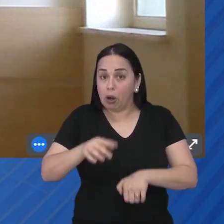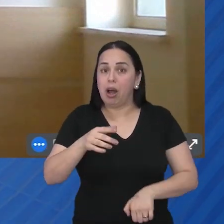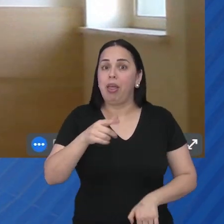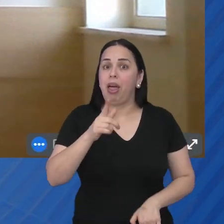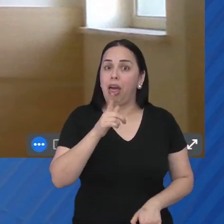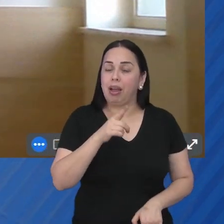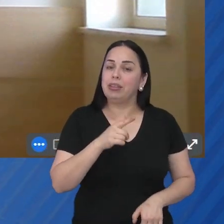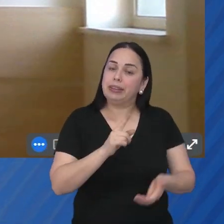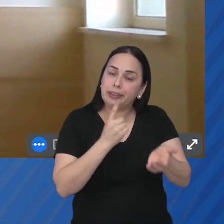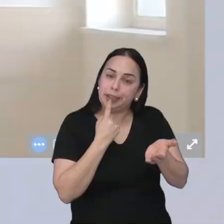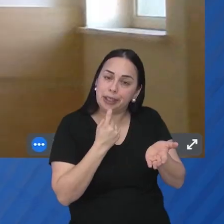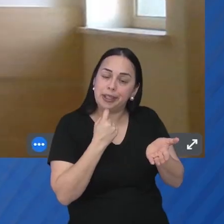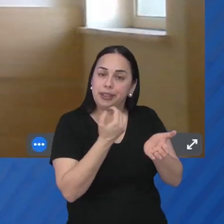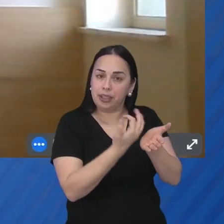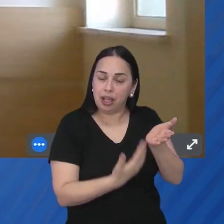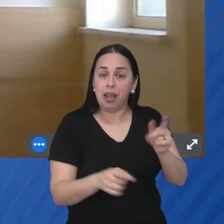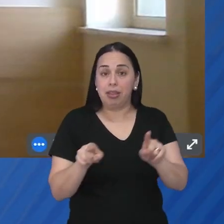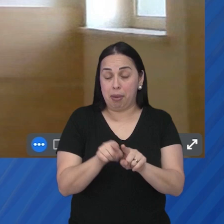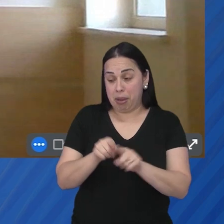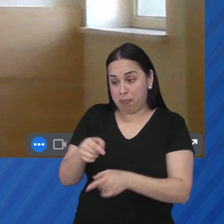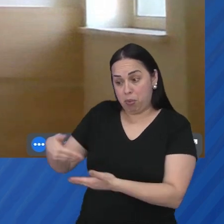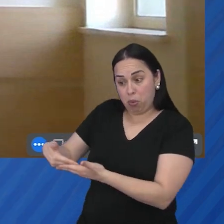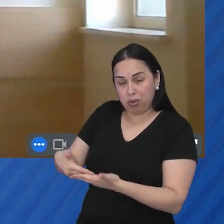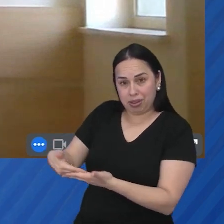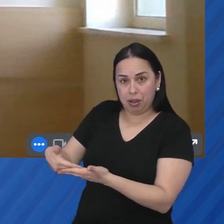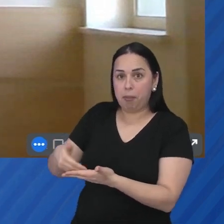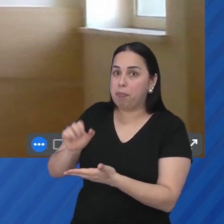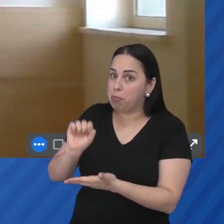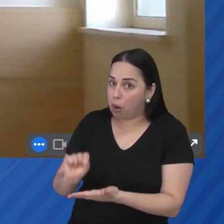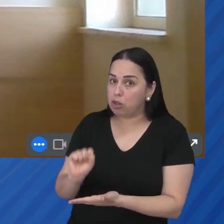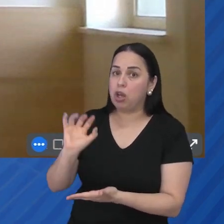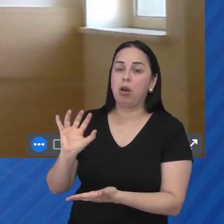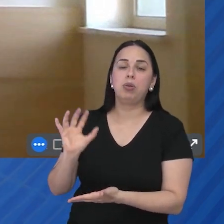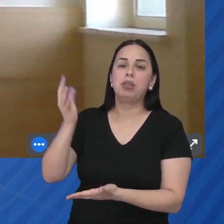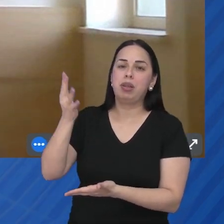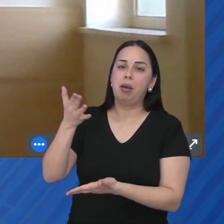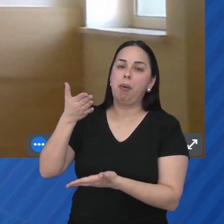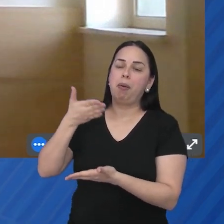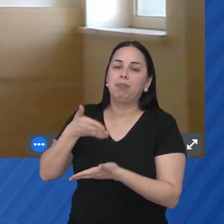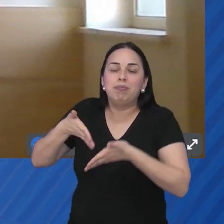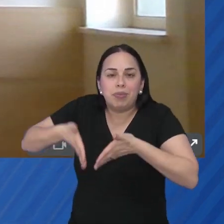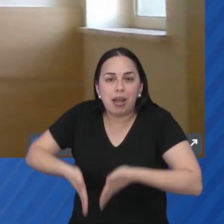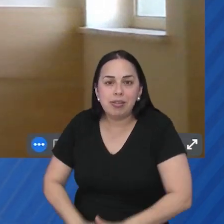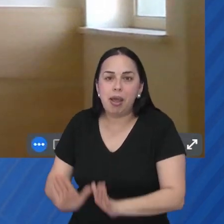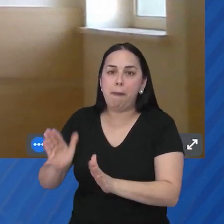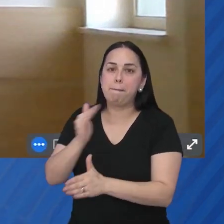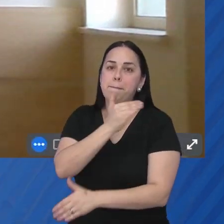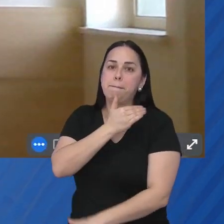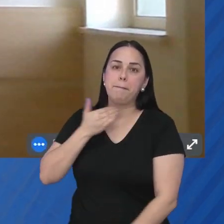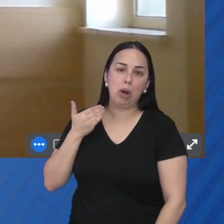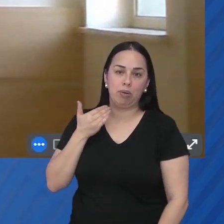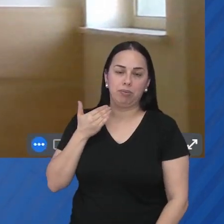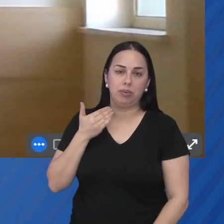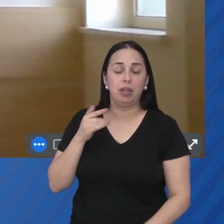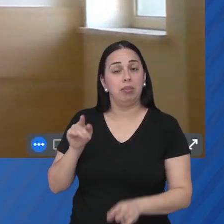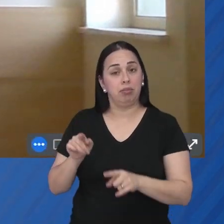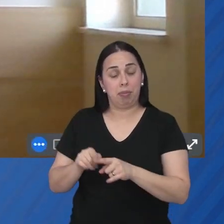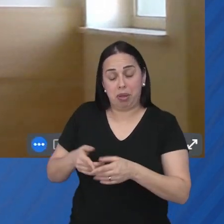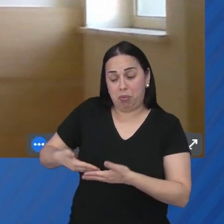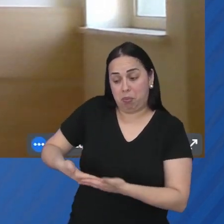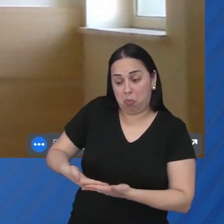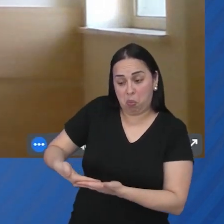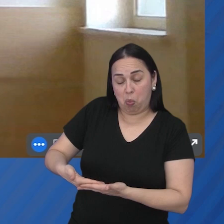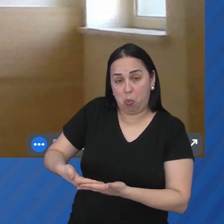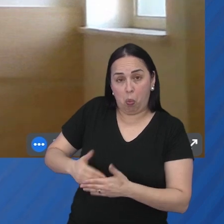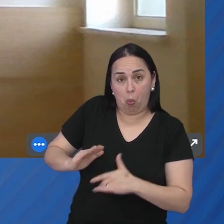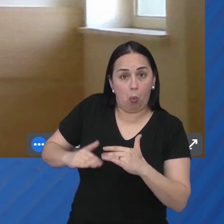hemorragia que pode ser muito grave. Para o bebê, também existe um risco de óbito fetal, um risco